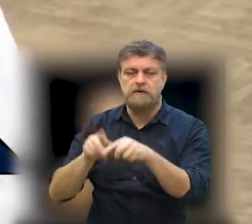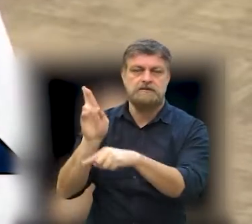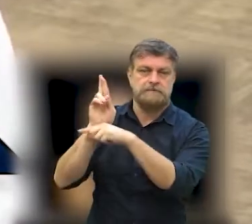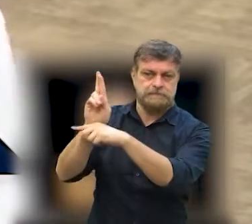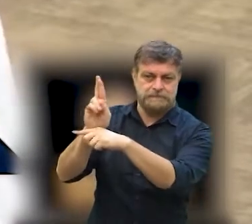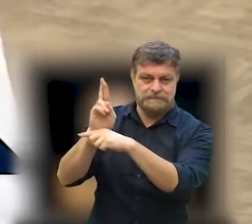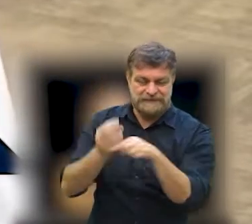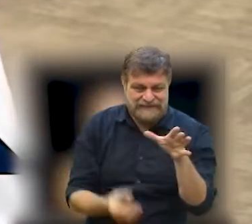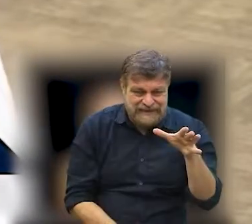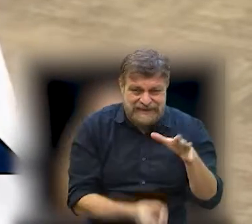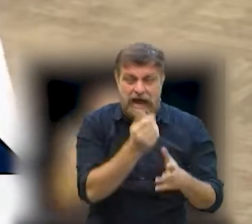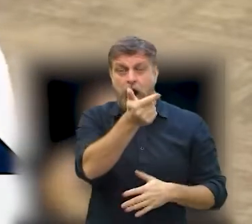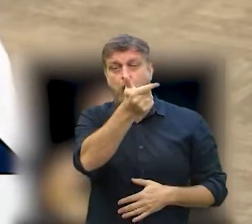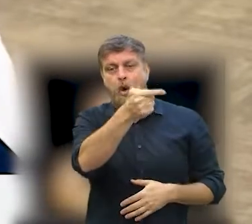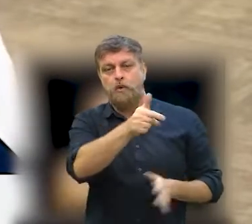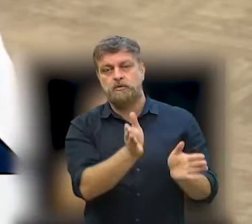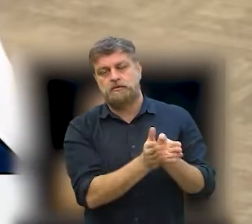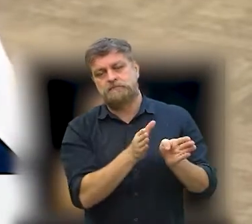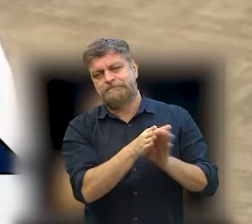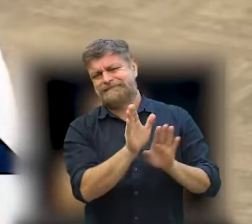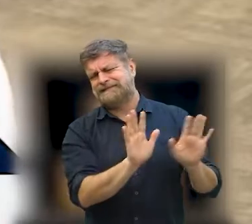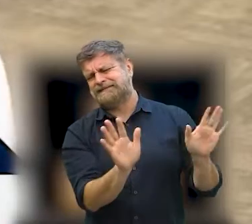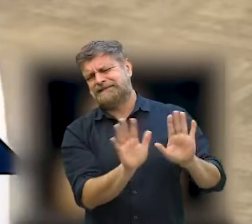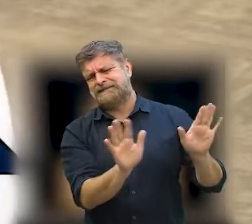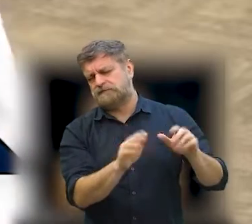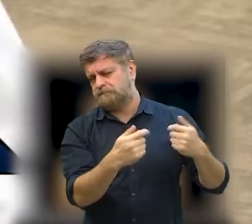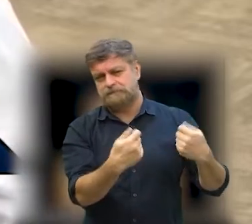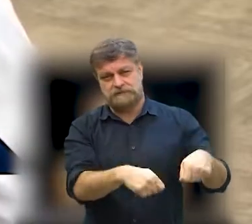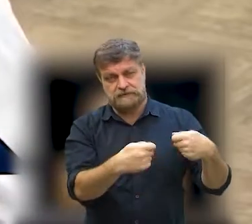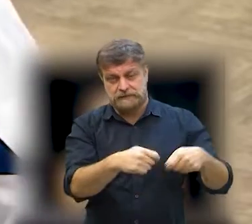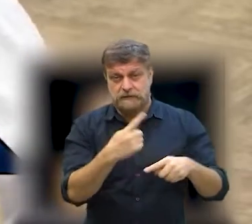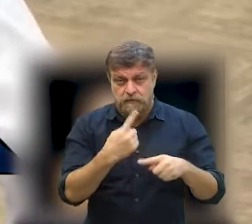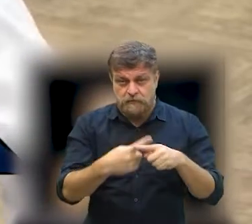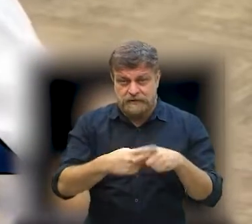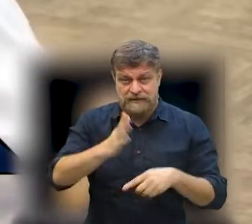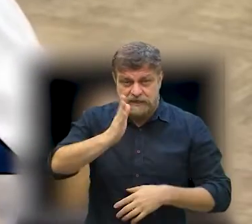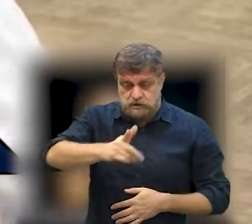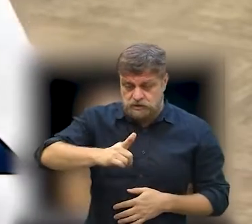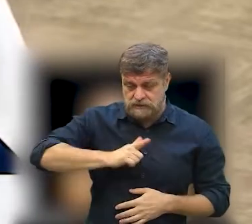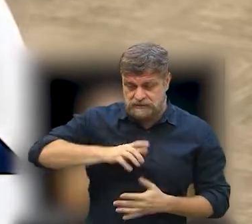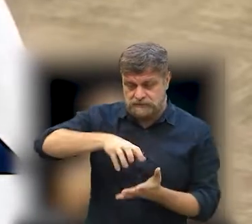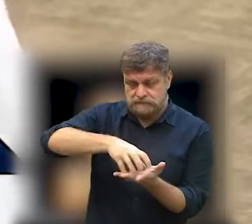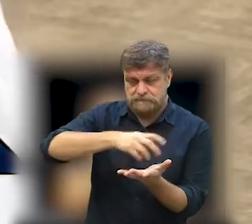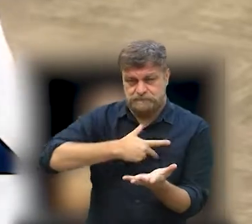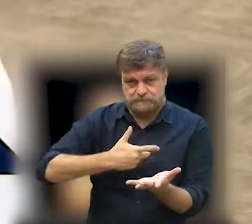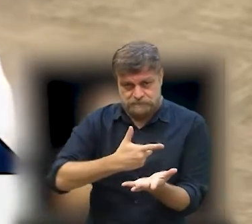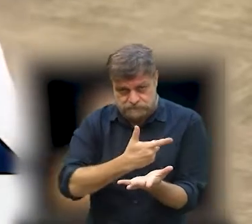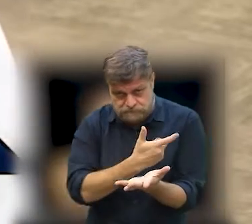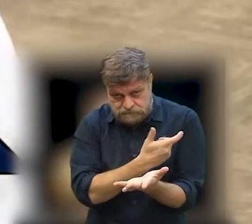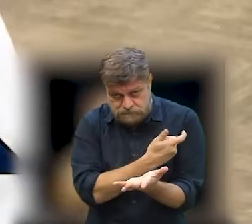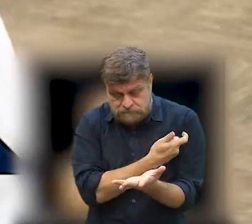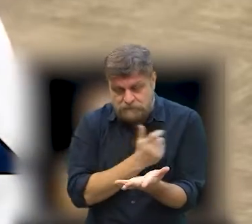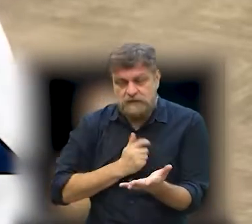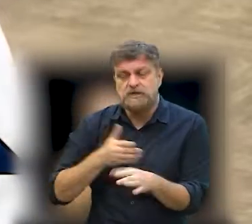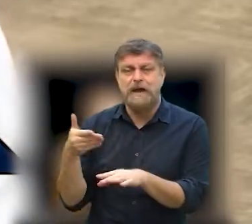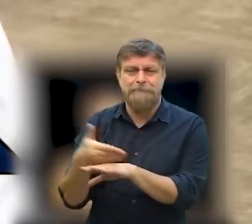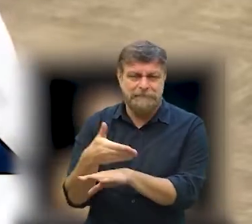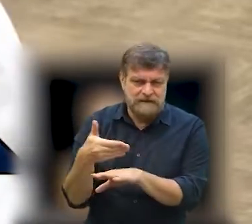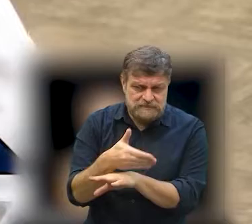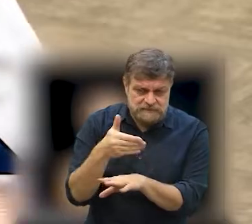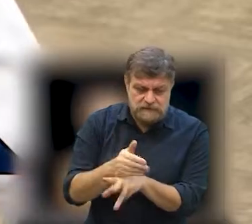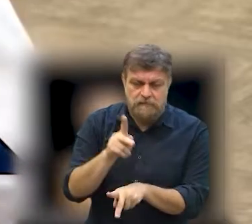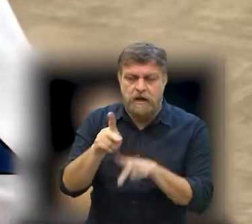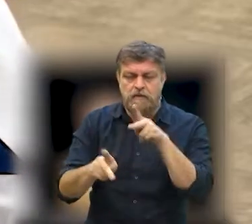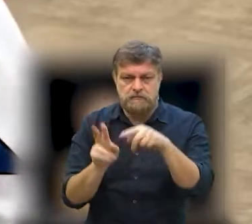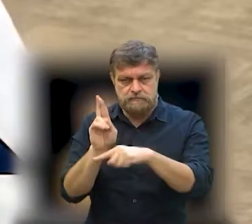Então seria a criação de mais um conselho que não haveria necessidade, haja vista que já nas unidades a população já participa,